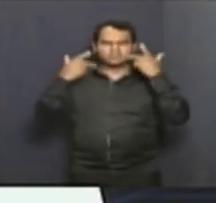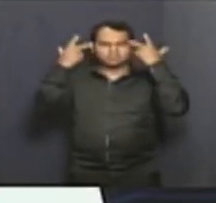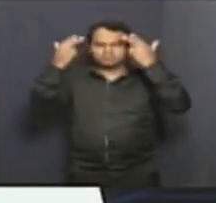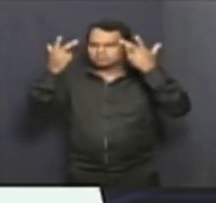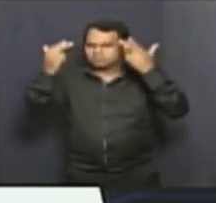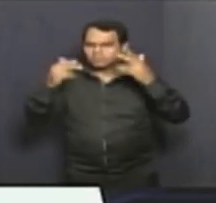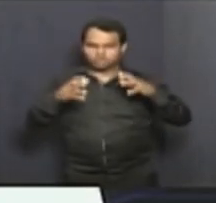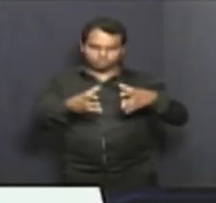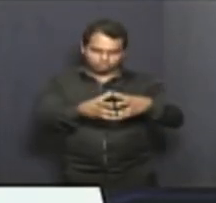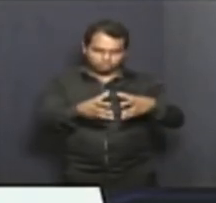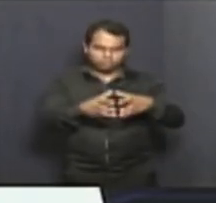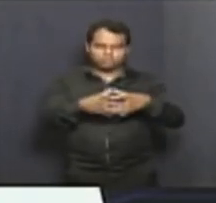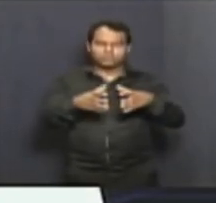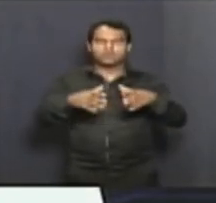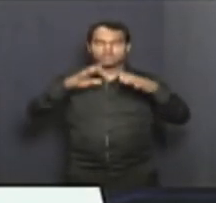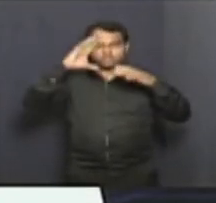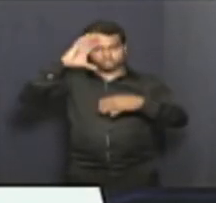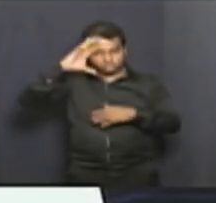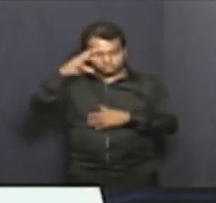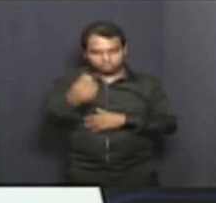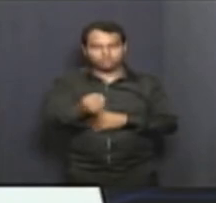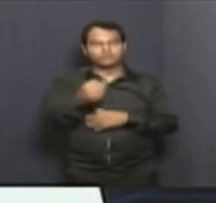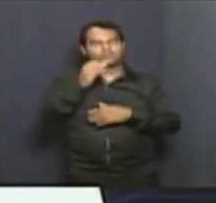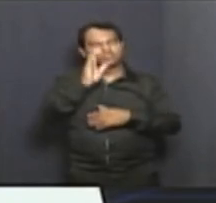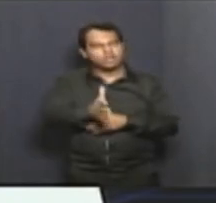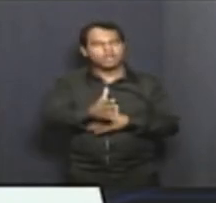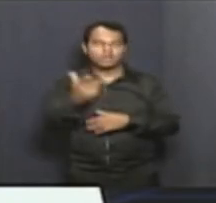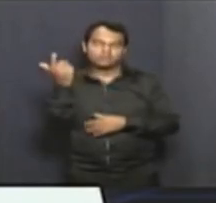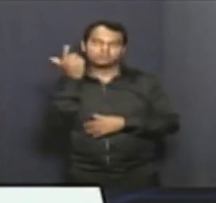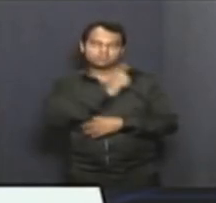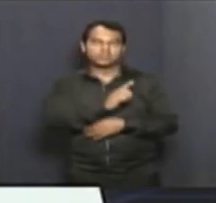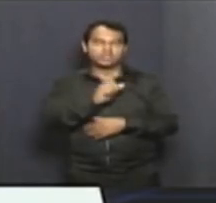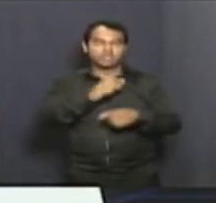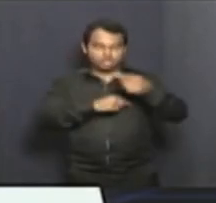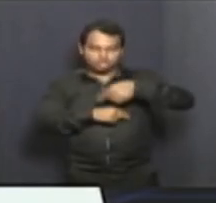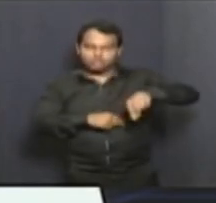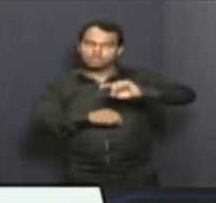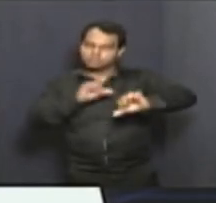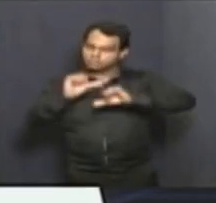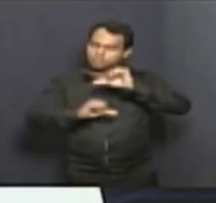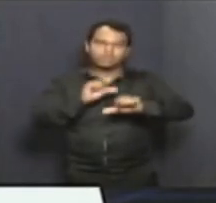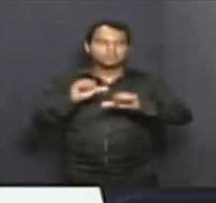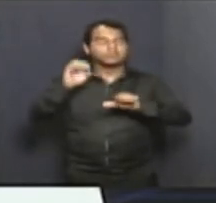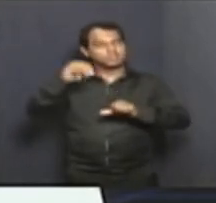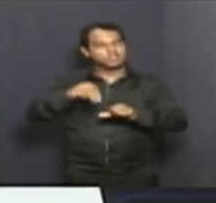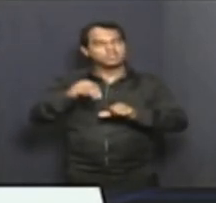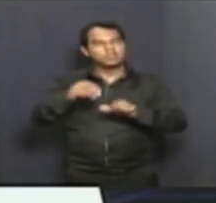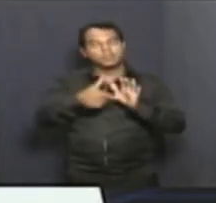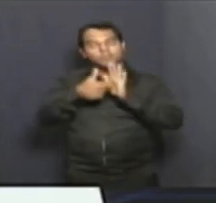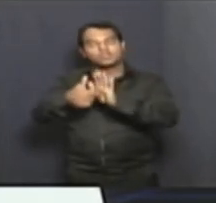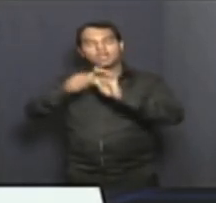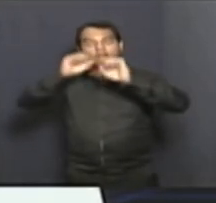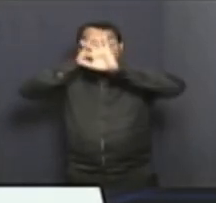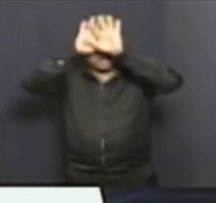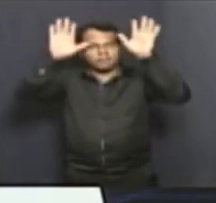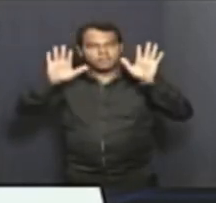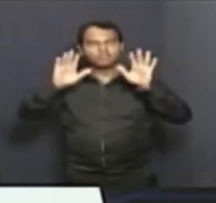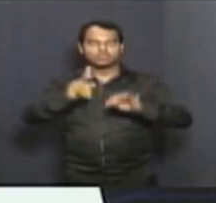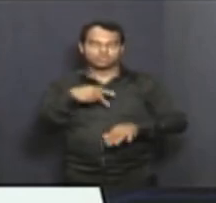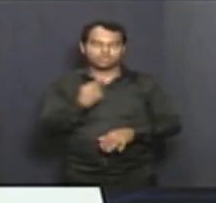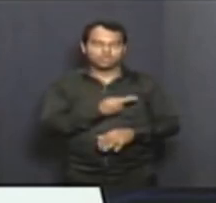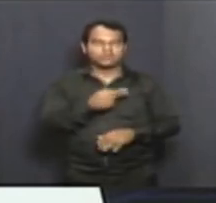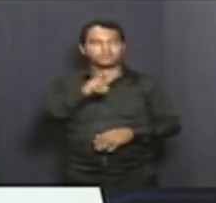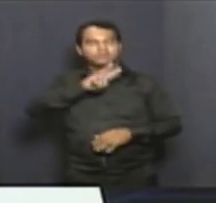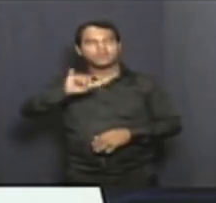lá coletiva colegiados e foi assim que nós alteramos pra poder definir claramente o que nós vamos